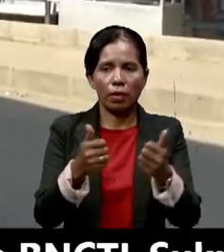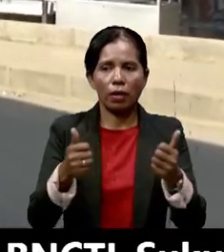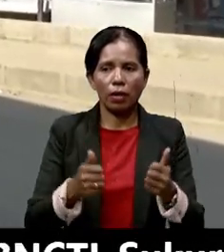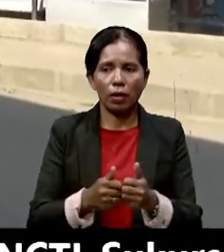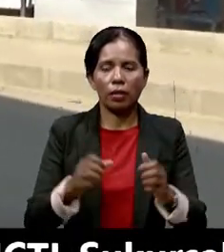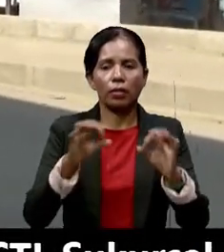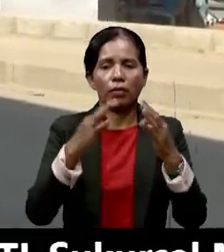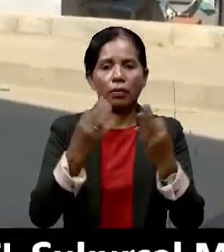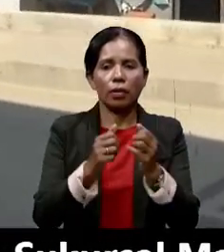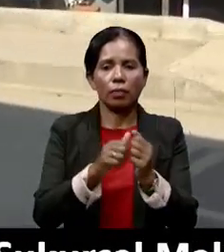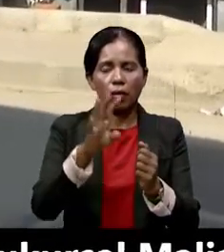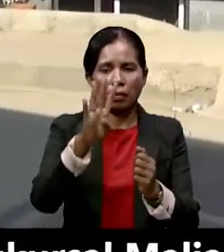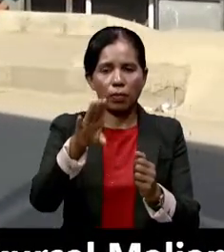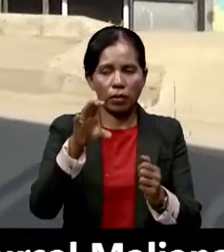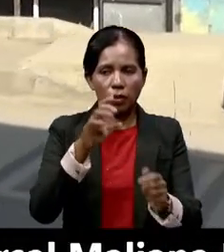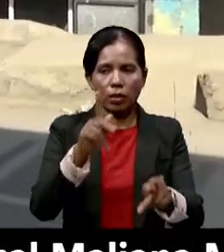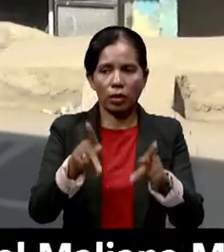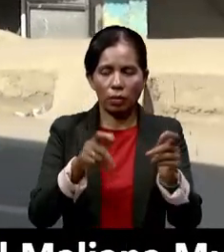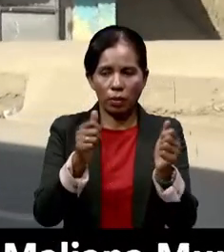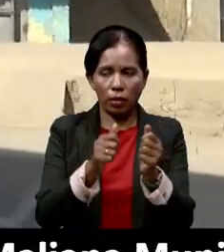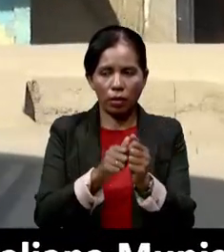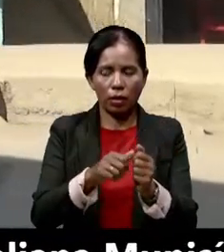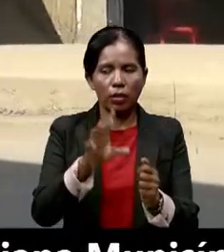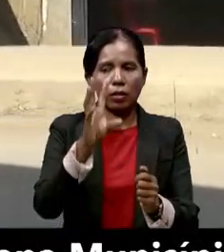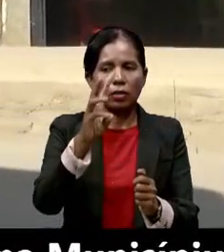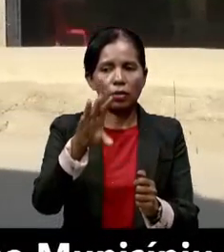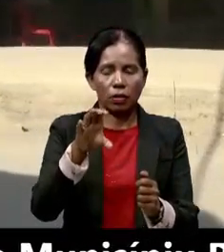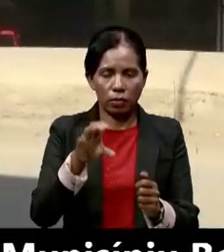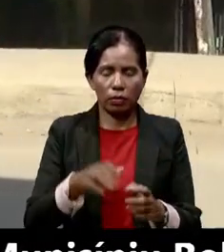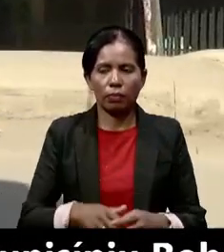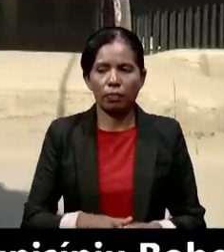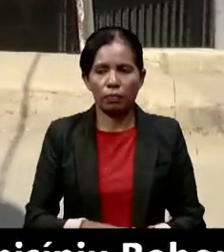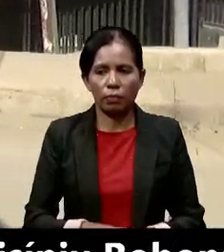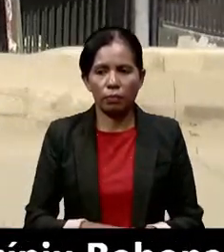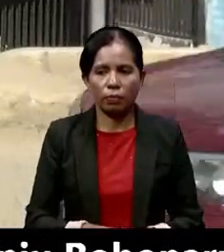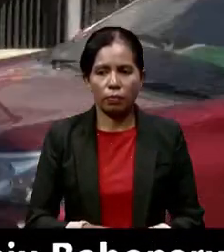umakain atus hat ho total populasaun hamutuk atus hitu resin. Abraham Amaral, Ziemen.